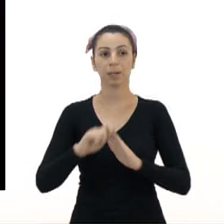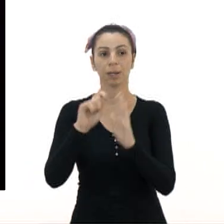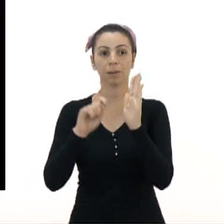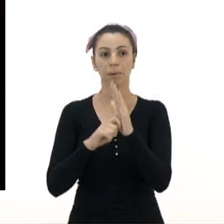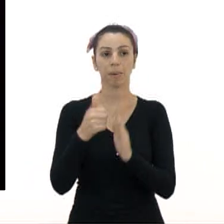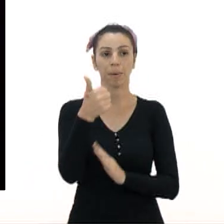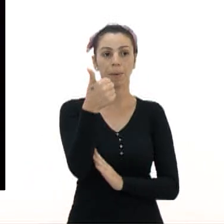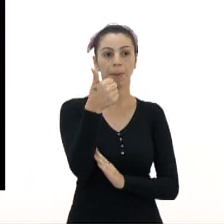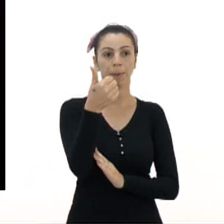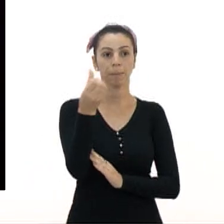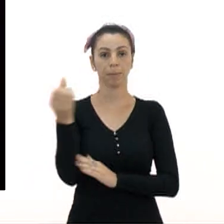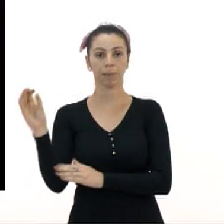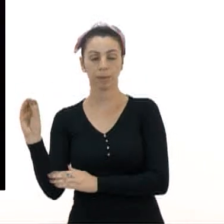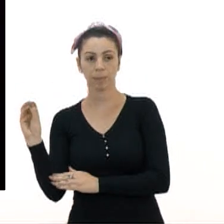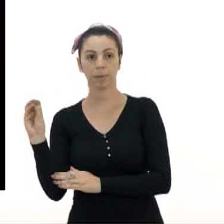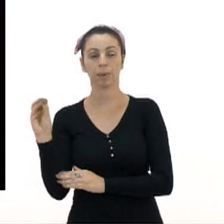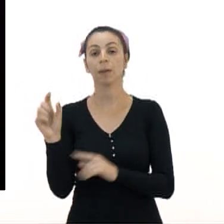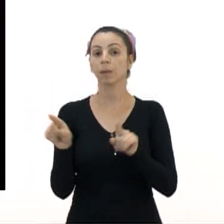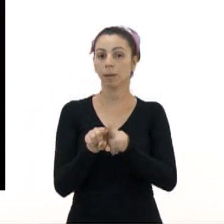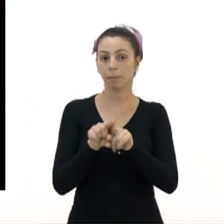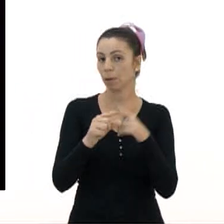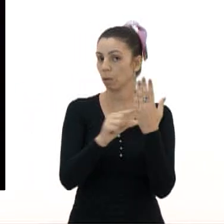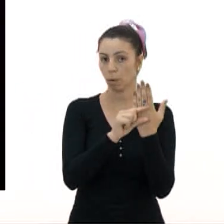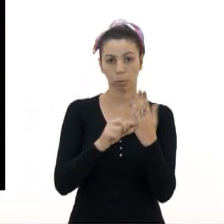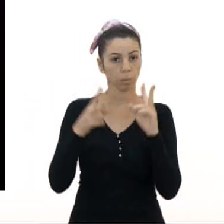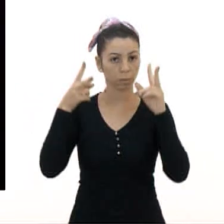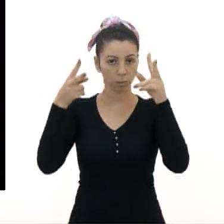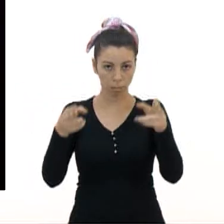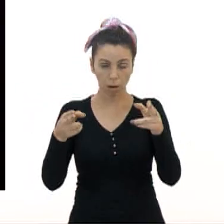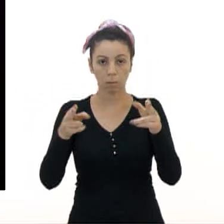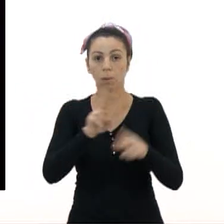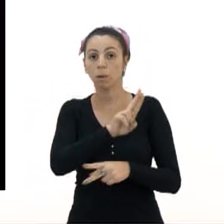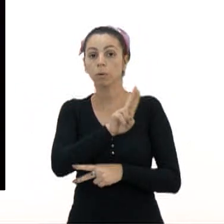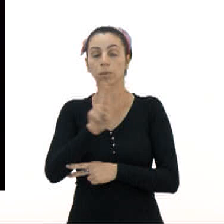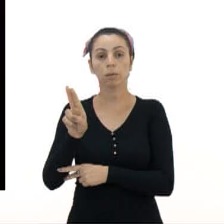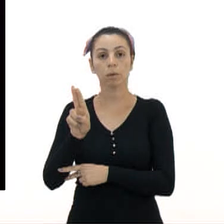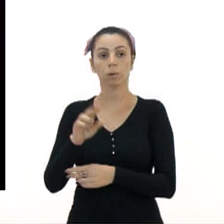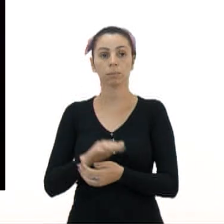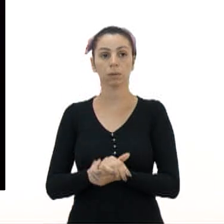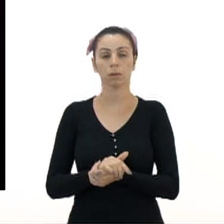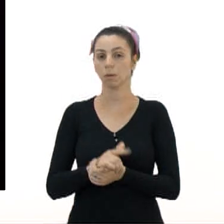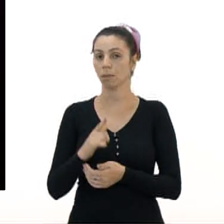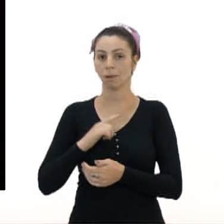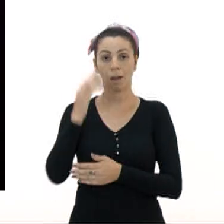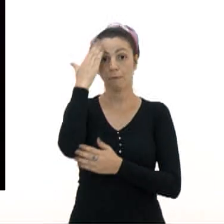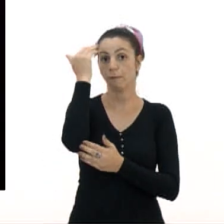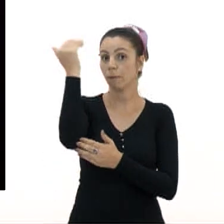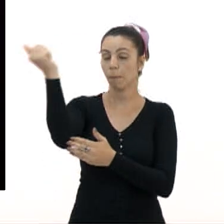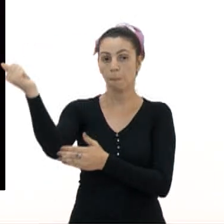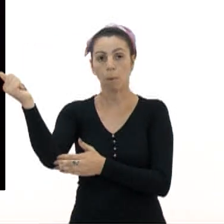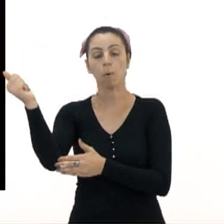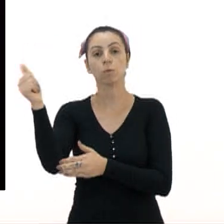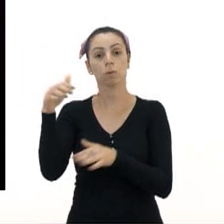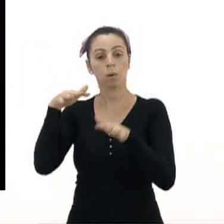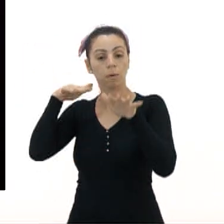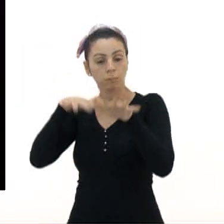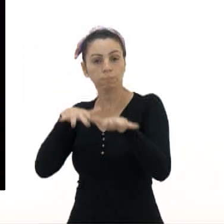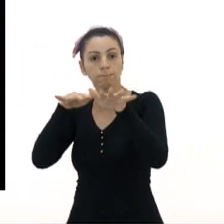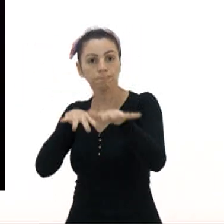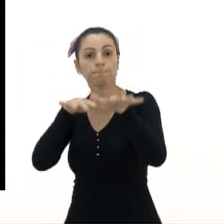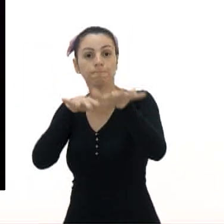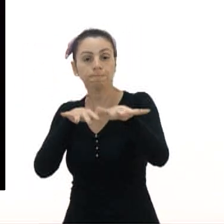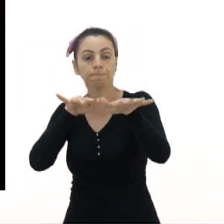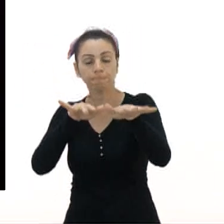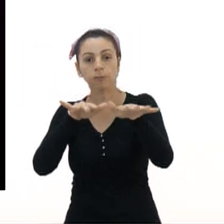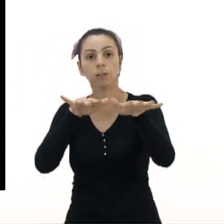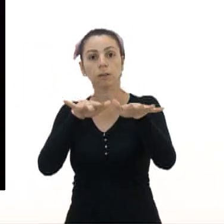Do Caravaggio. Caravaggio é o nome, grande inspirador de muitos outros artistas do movimento barroco, que surgirão depois,